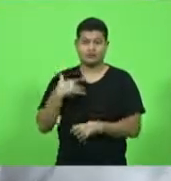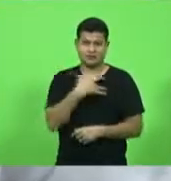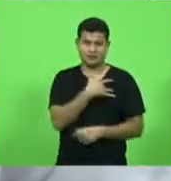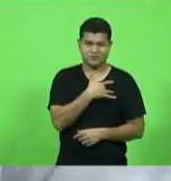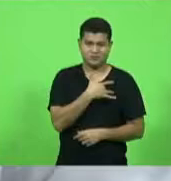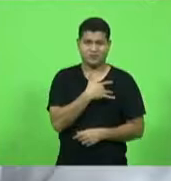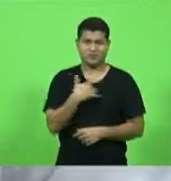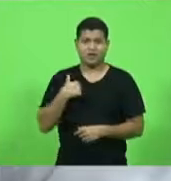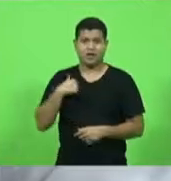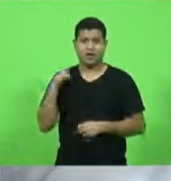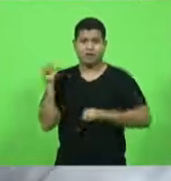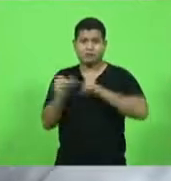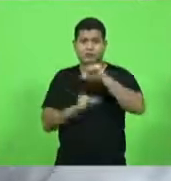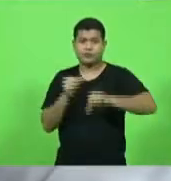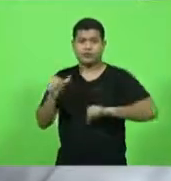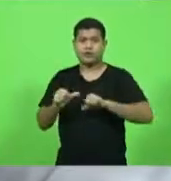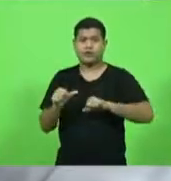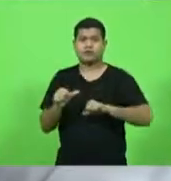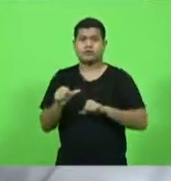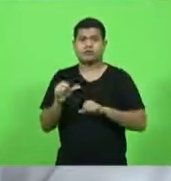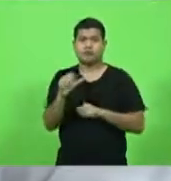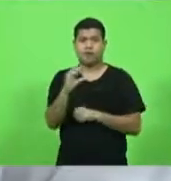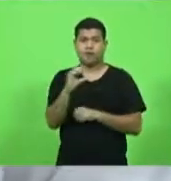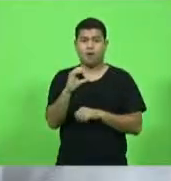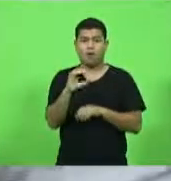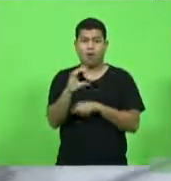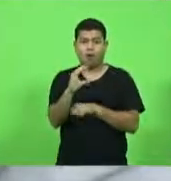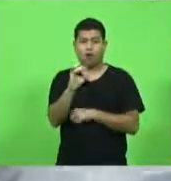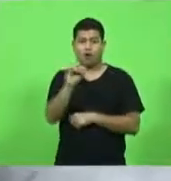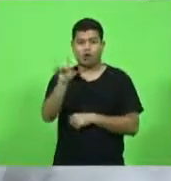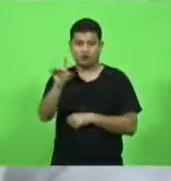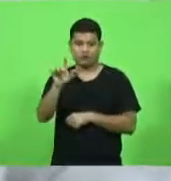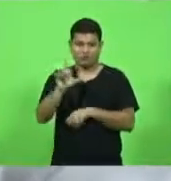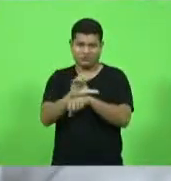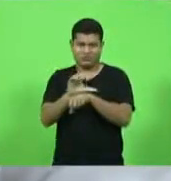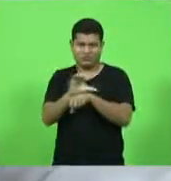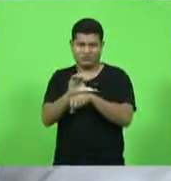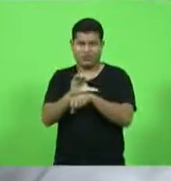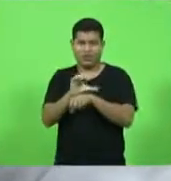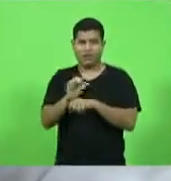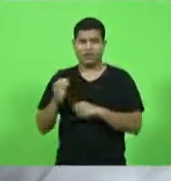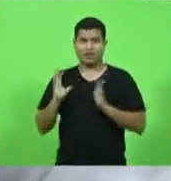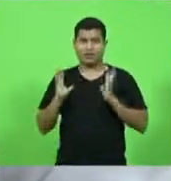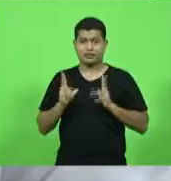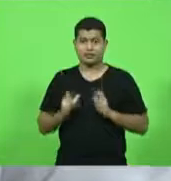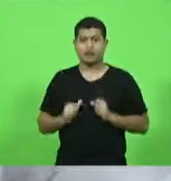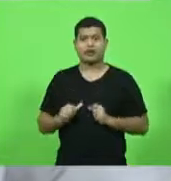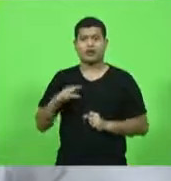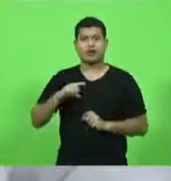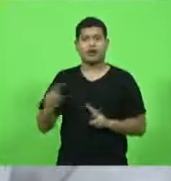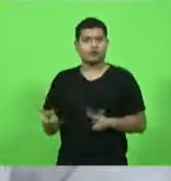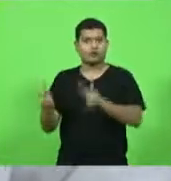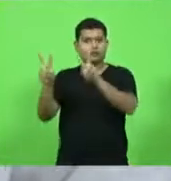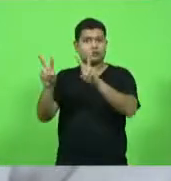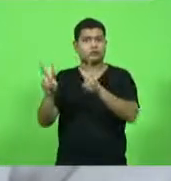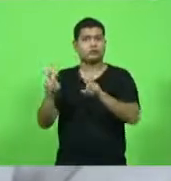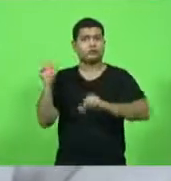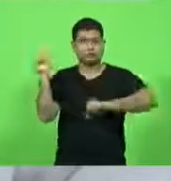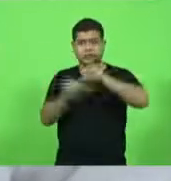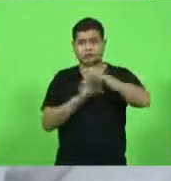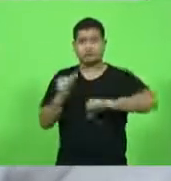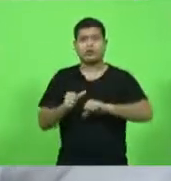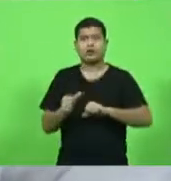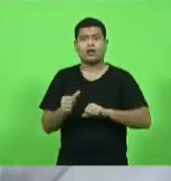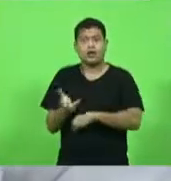que é a reforma do Código Sanitário. Isso tem um valor inacreditável, uma mudança com a rapidez dos processos.